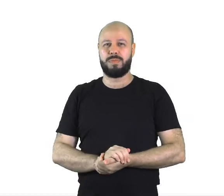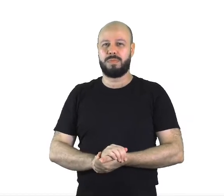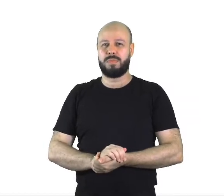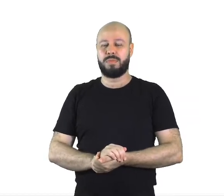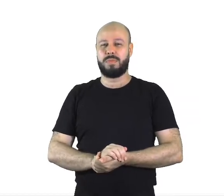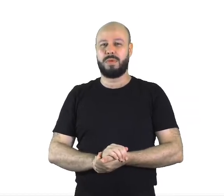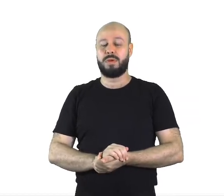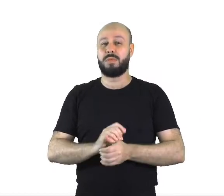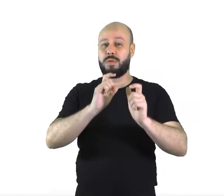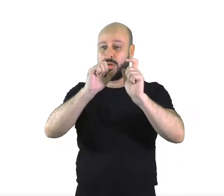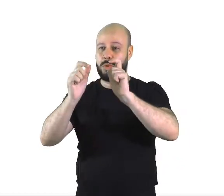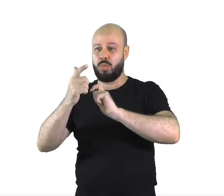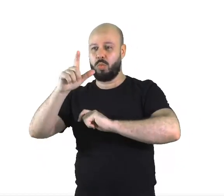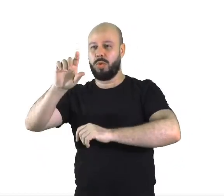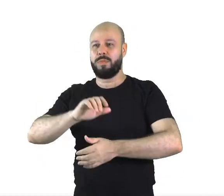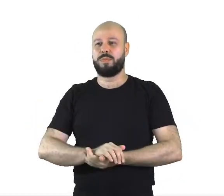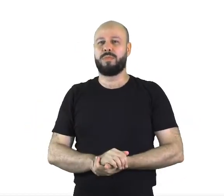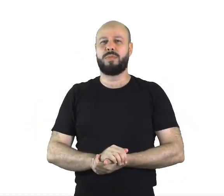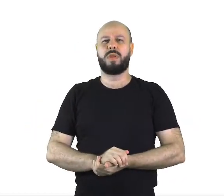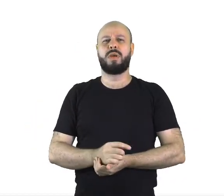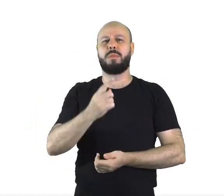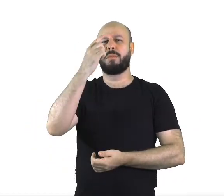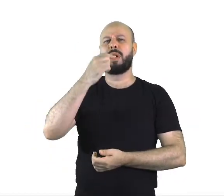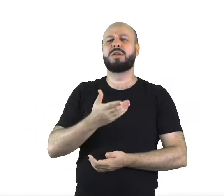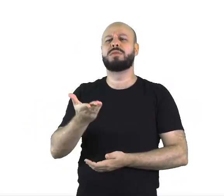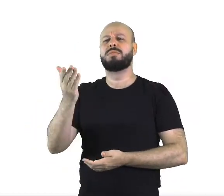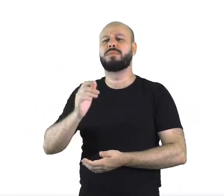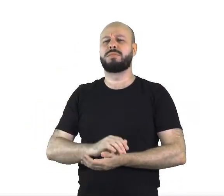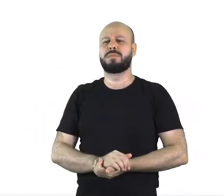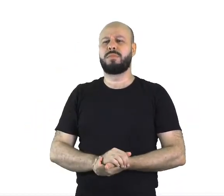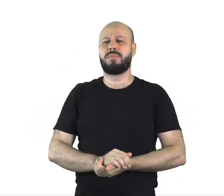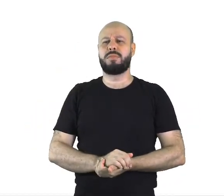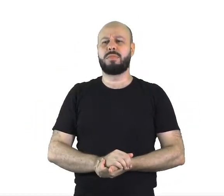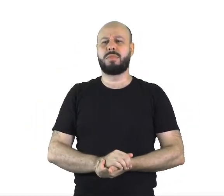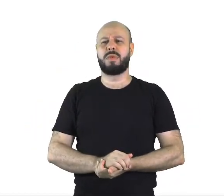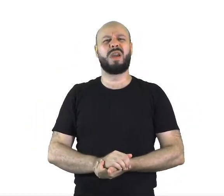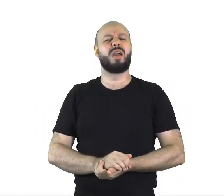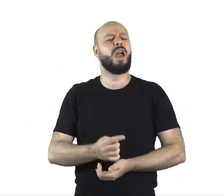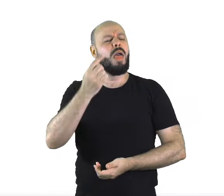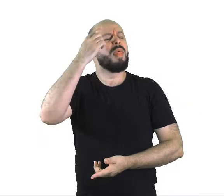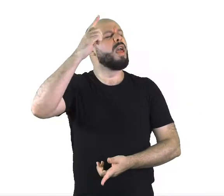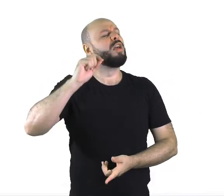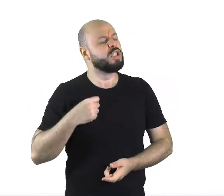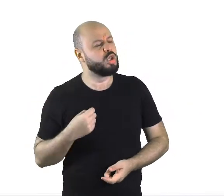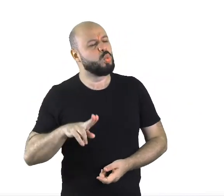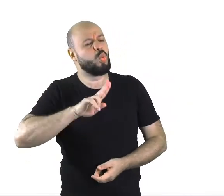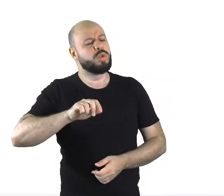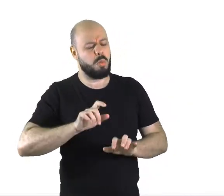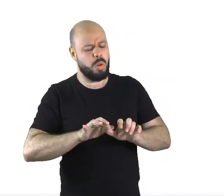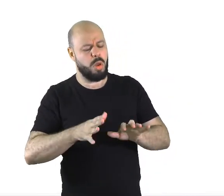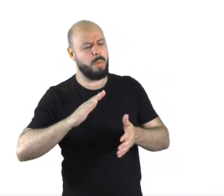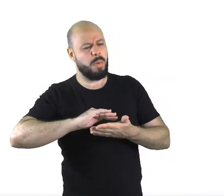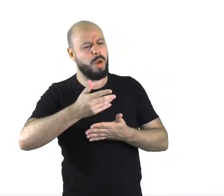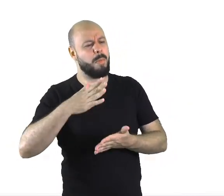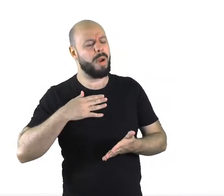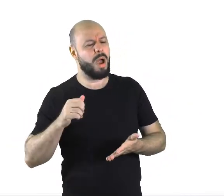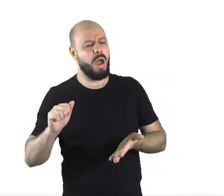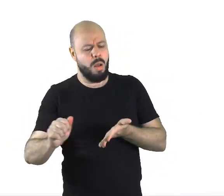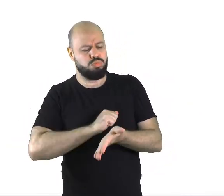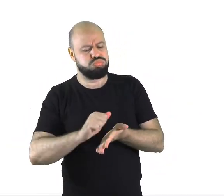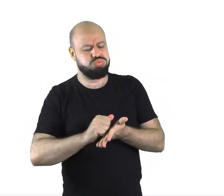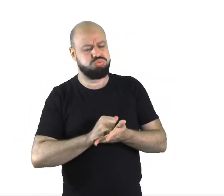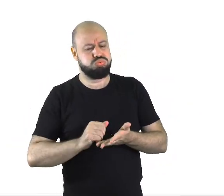Vamos ver qual a figura que tem nessa tirinha. Quem foi o inteligente que usou meu notebook e apagou tudo que